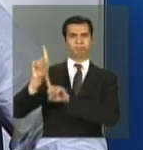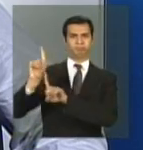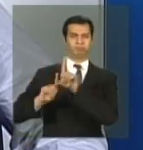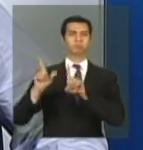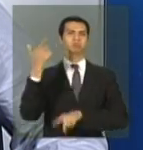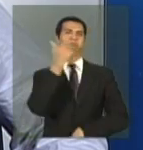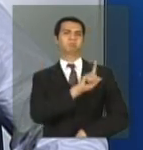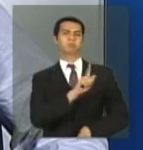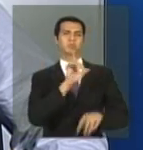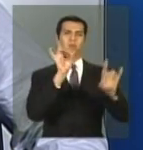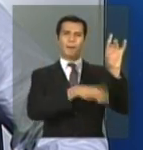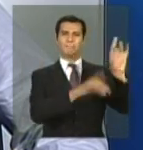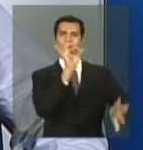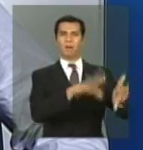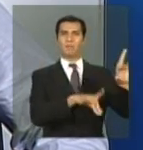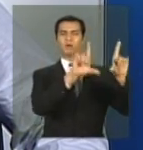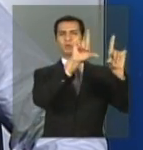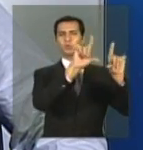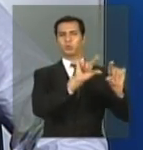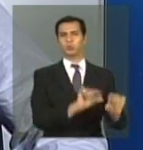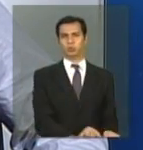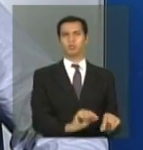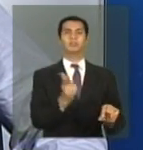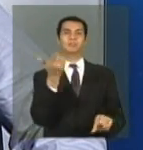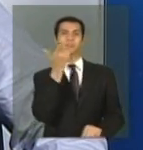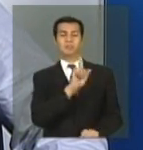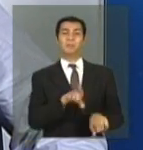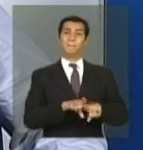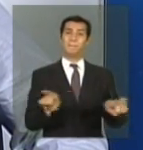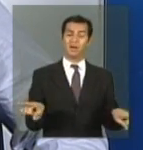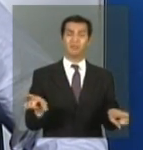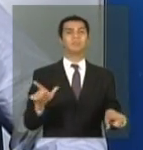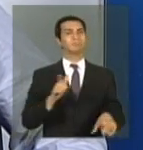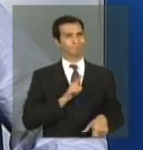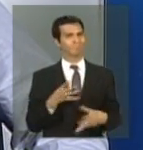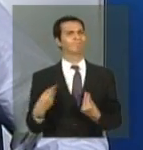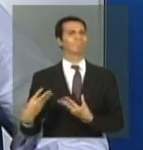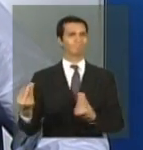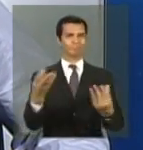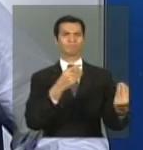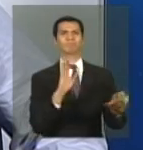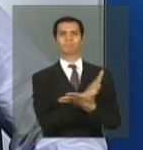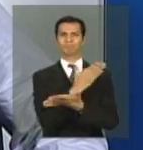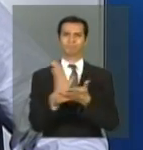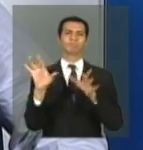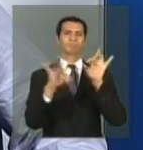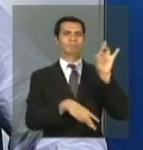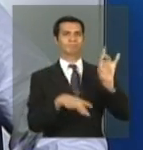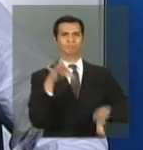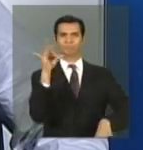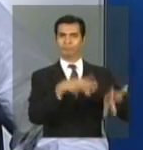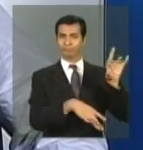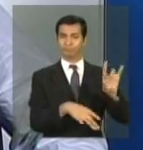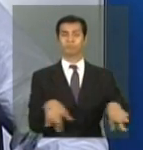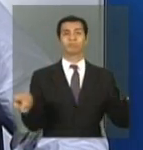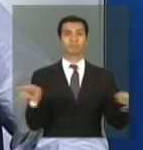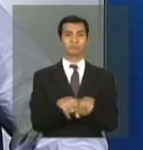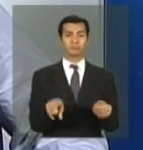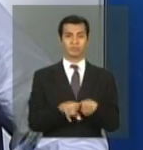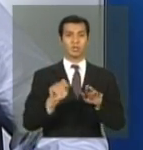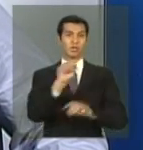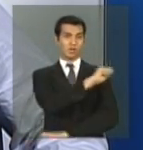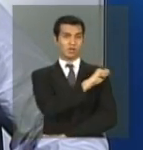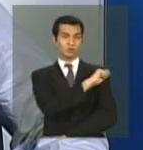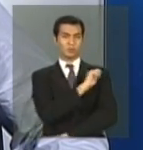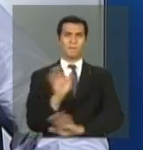cair as taxas de abandono do público beneficiário, mas ainda há muito abandono e o percurso educacional desses estudantes mais